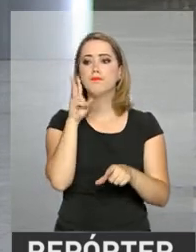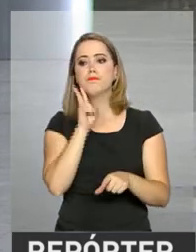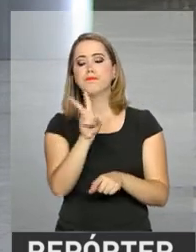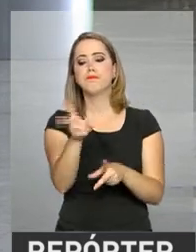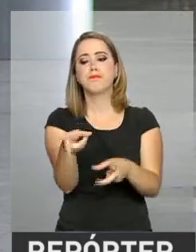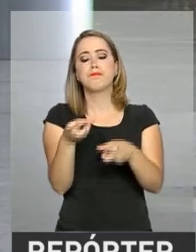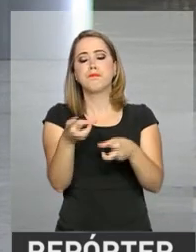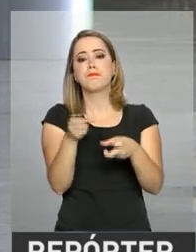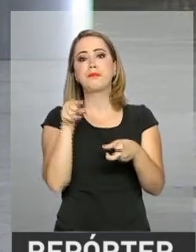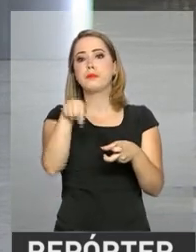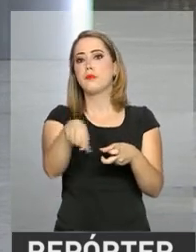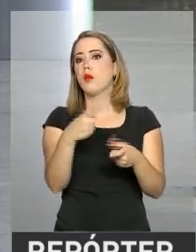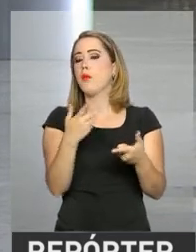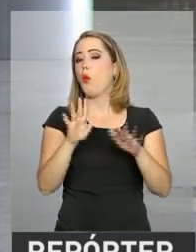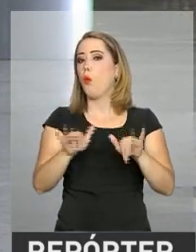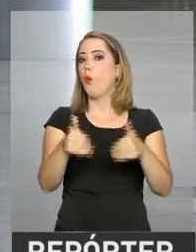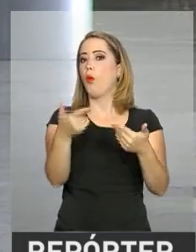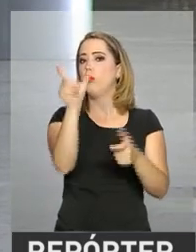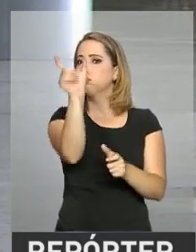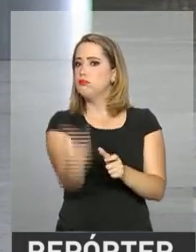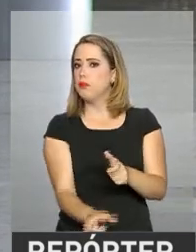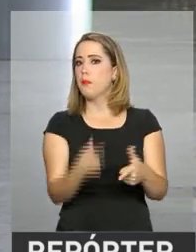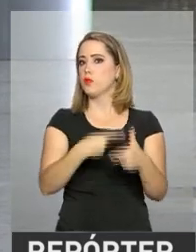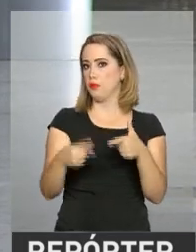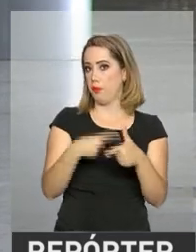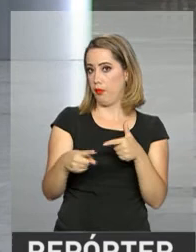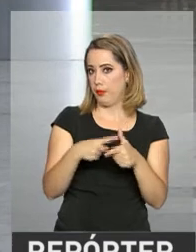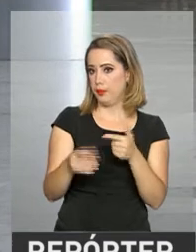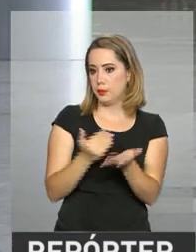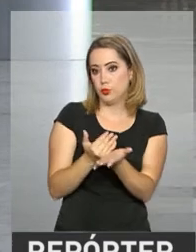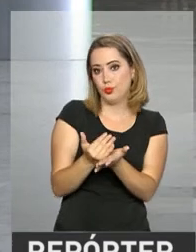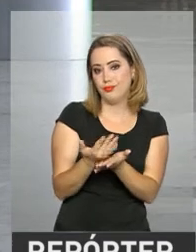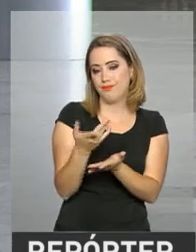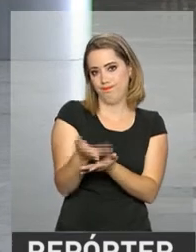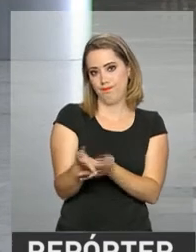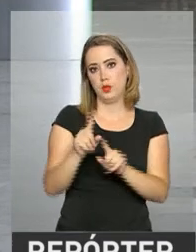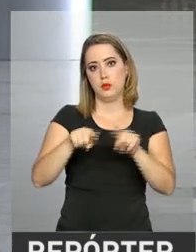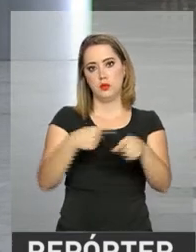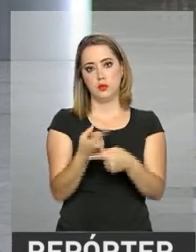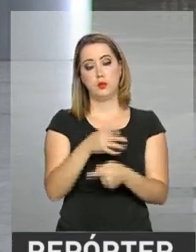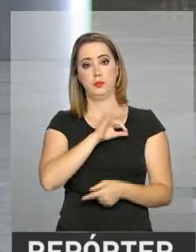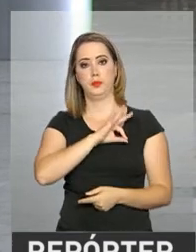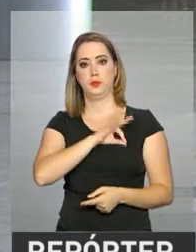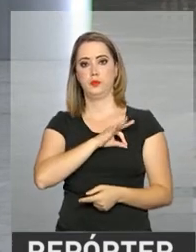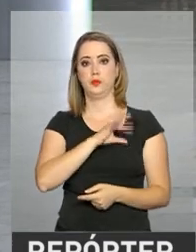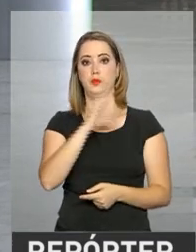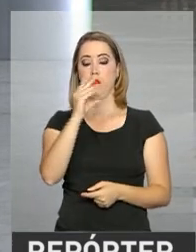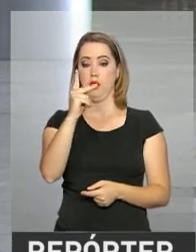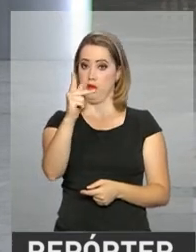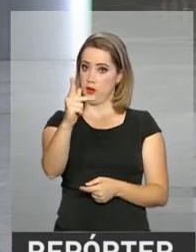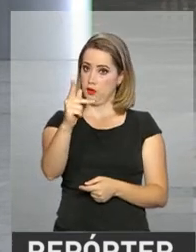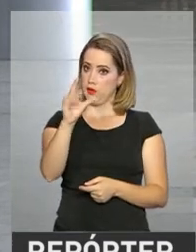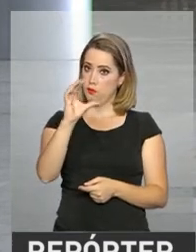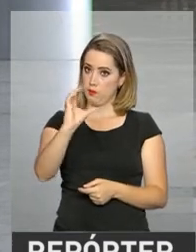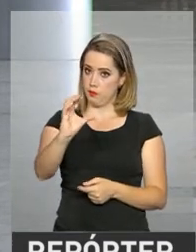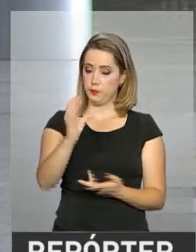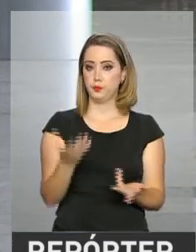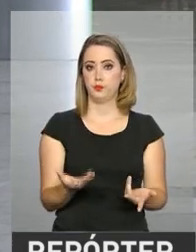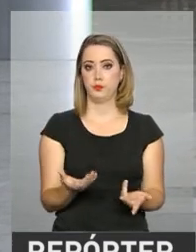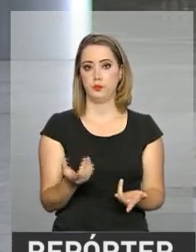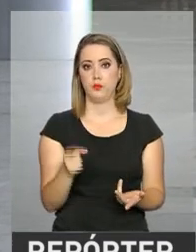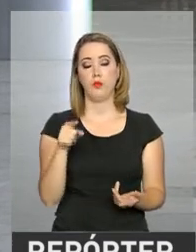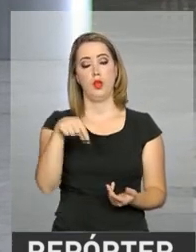identificados a partir de dois inquéritos instaurados pela Polícia Civil do Estado do Amazonas. No Brasil, existem